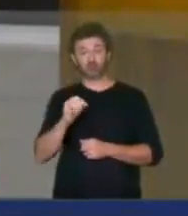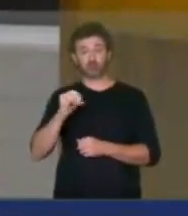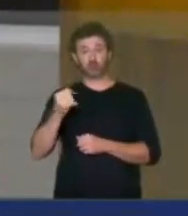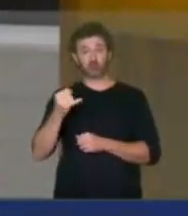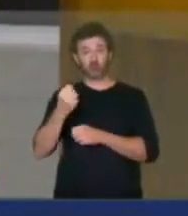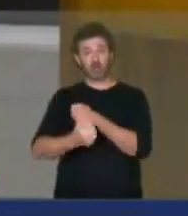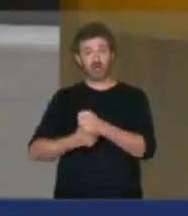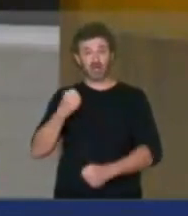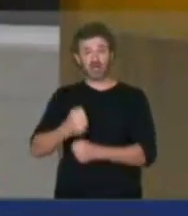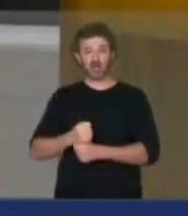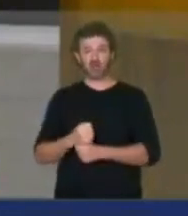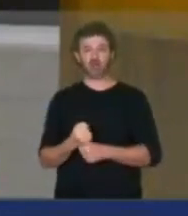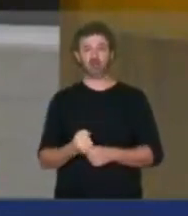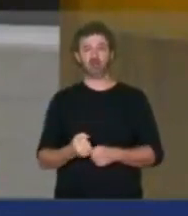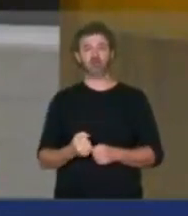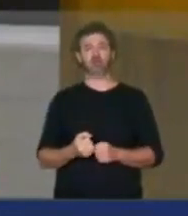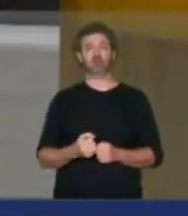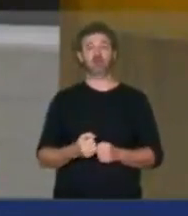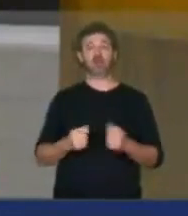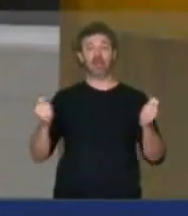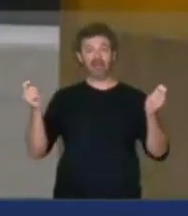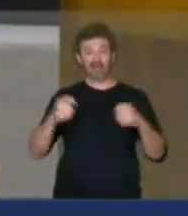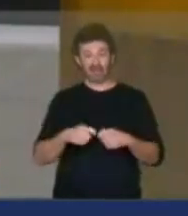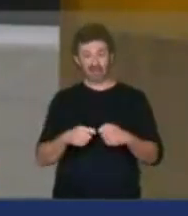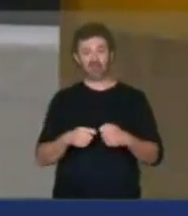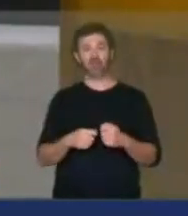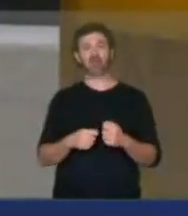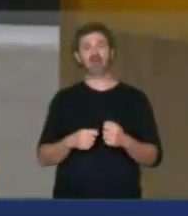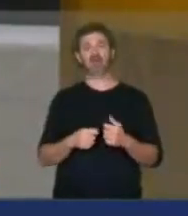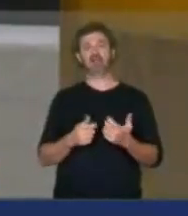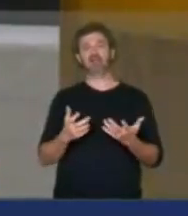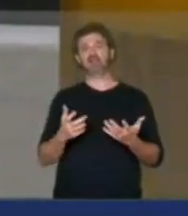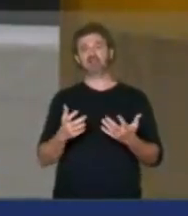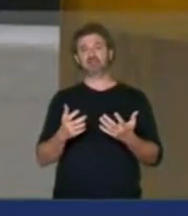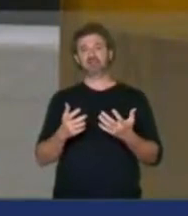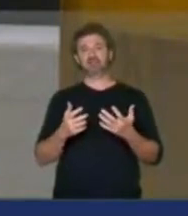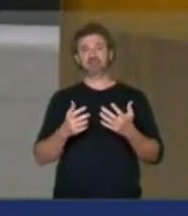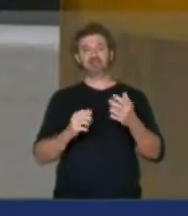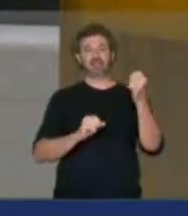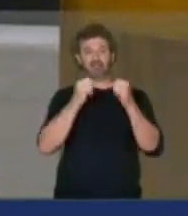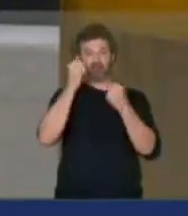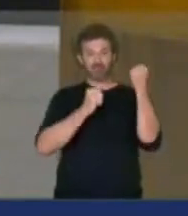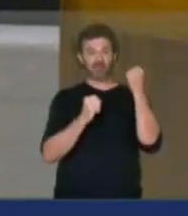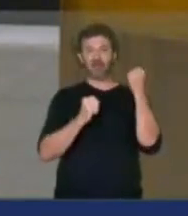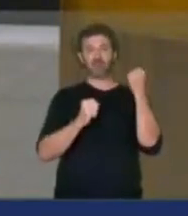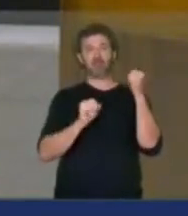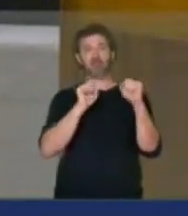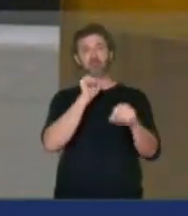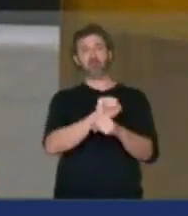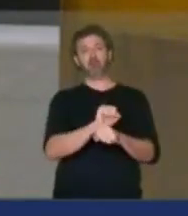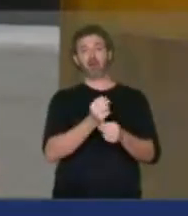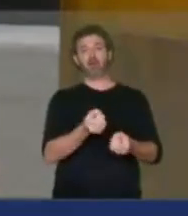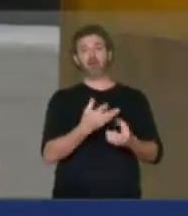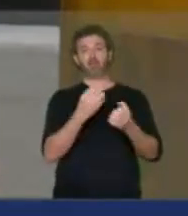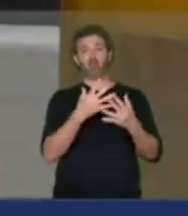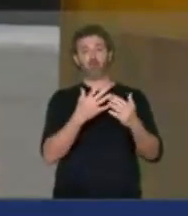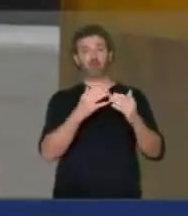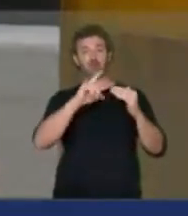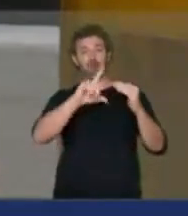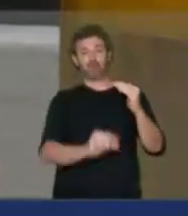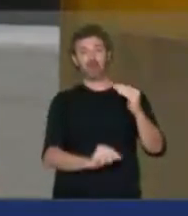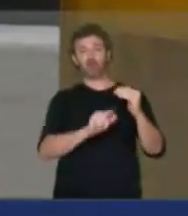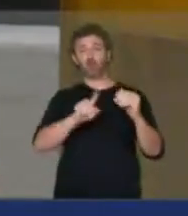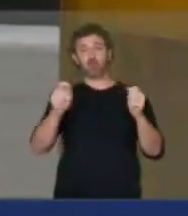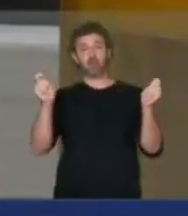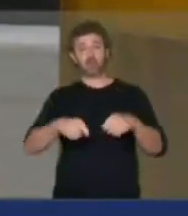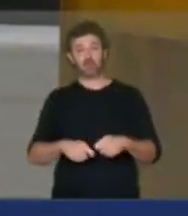13,75% ao ano. Uma taxa de capacidade instalada ociosa, ou seja, produzindo aquém daquilo